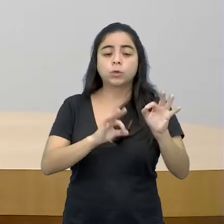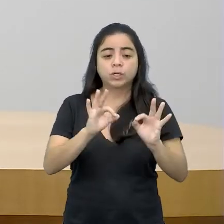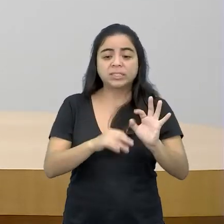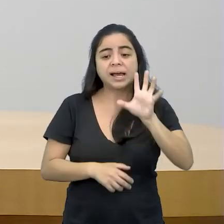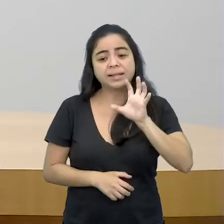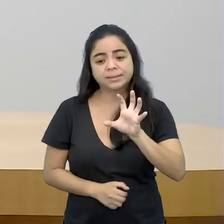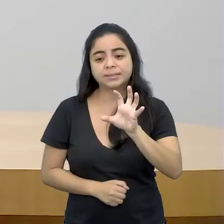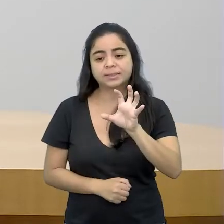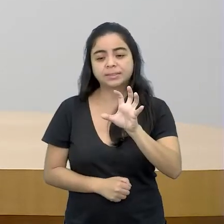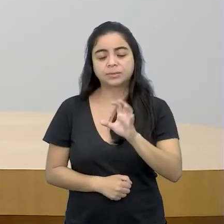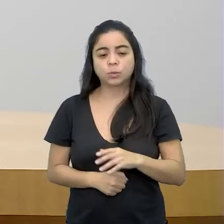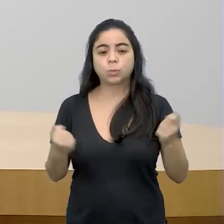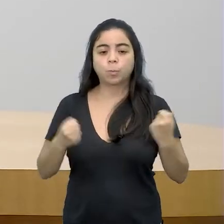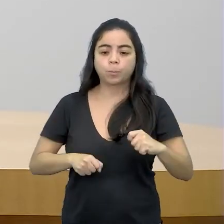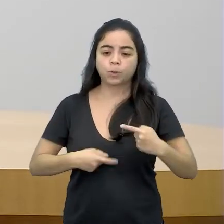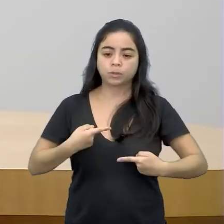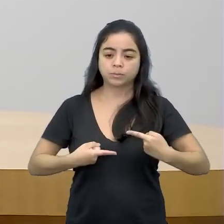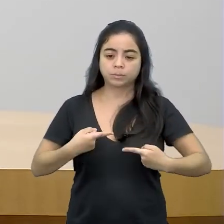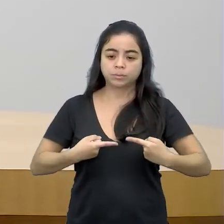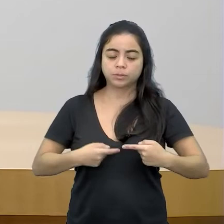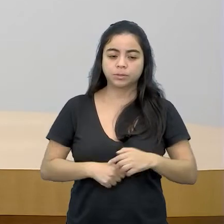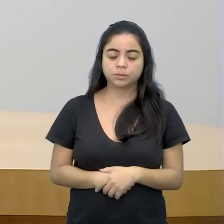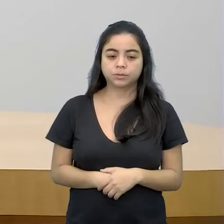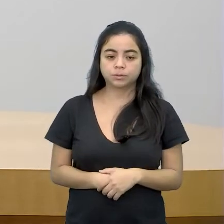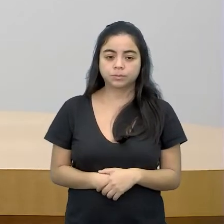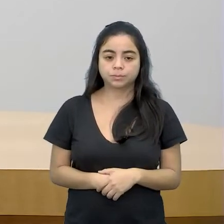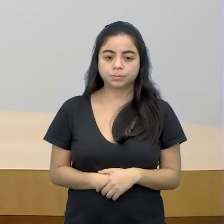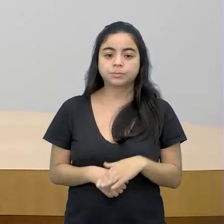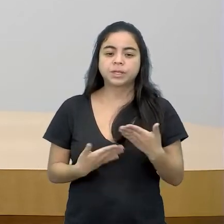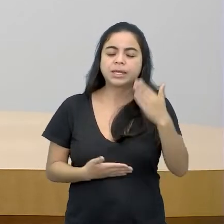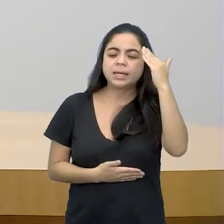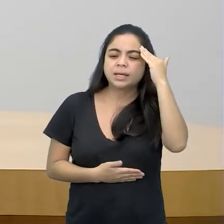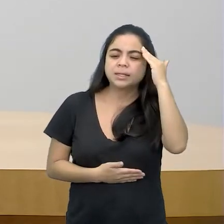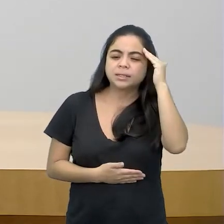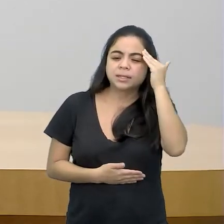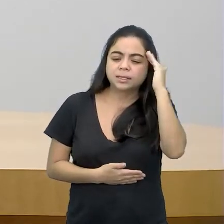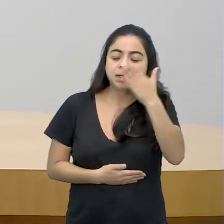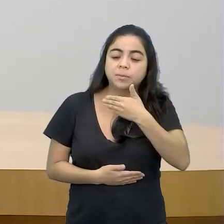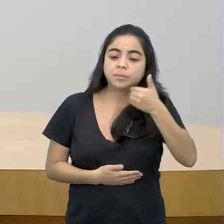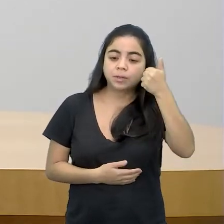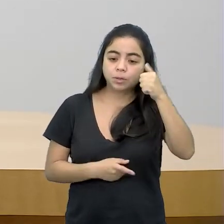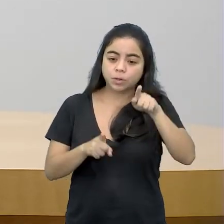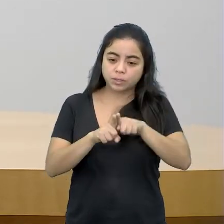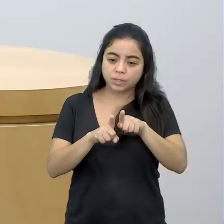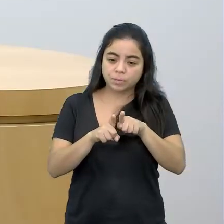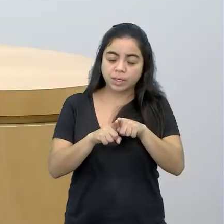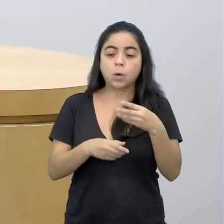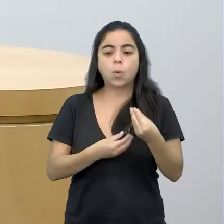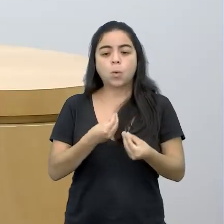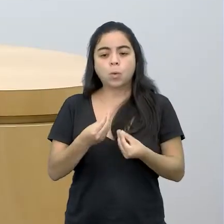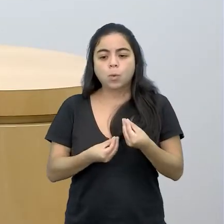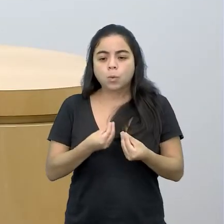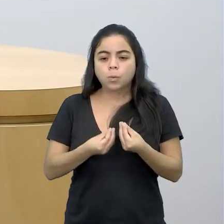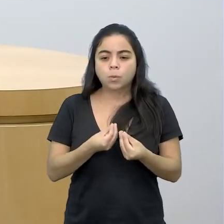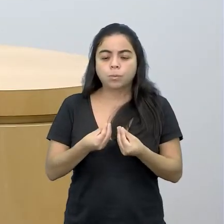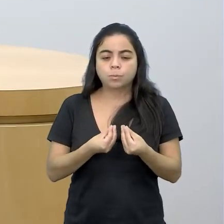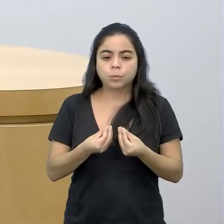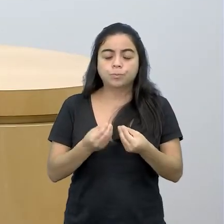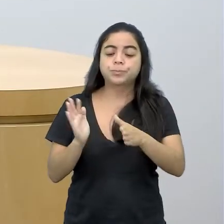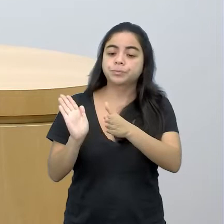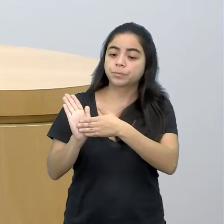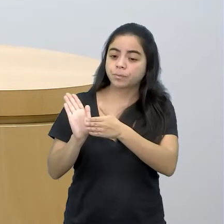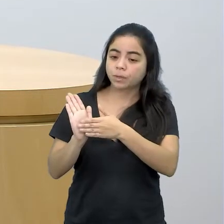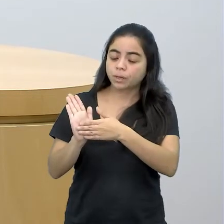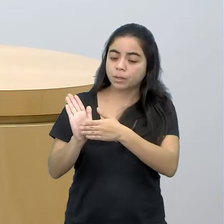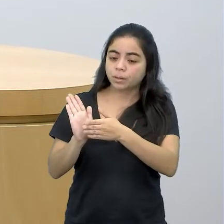assim o seu poder político. Para a gente compreender um pouquinho melhor como que essa proposta